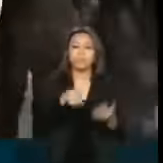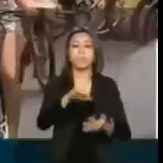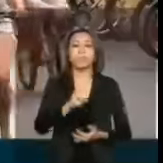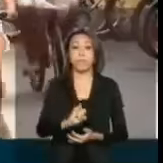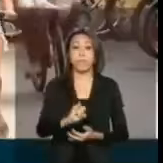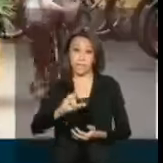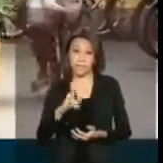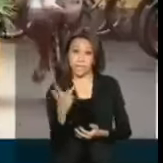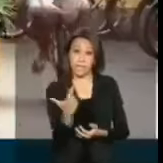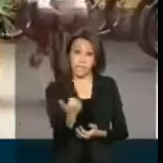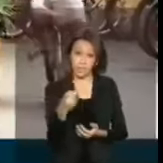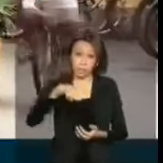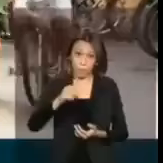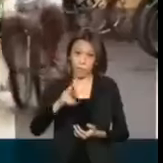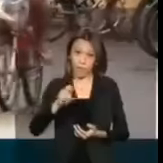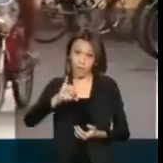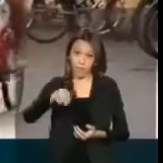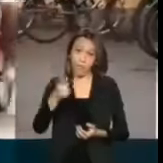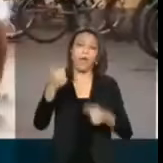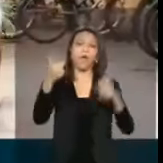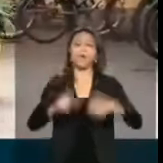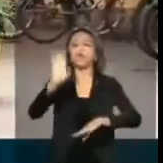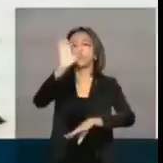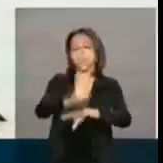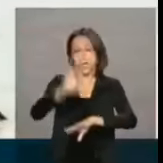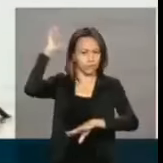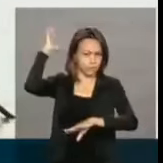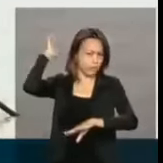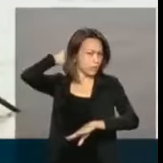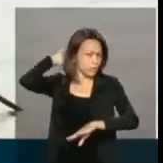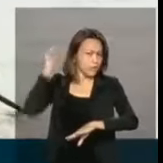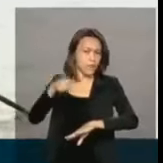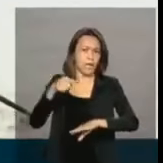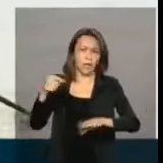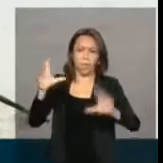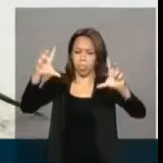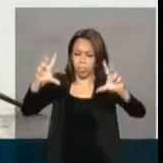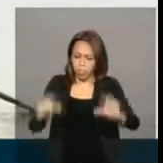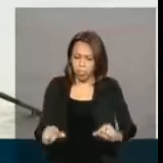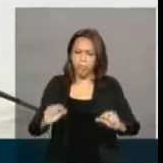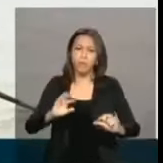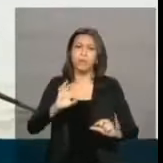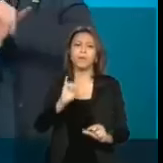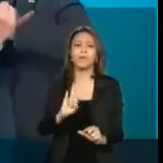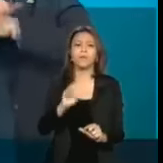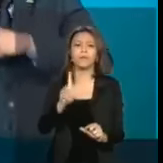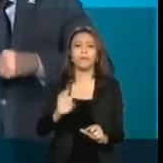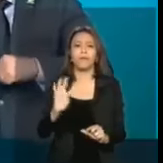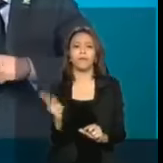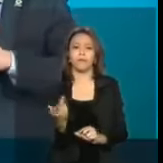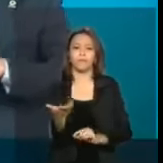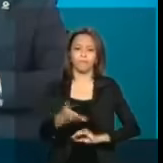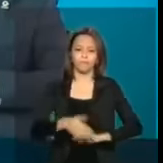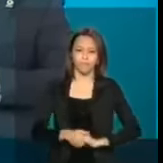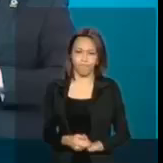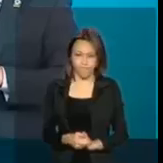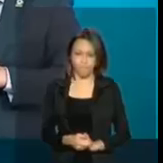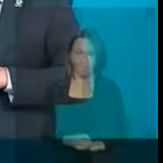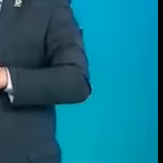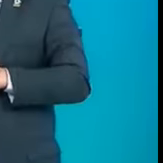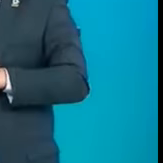Pará, onde estão registrados os menores índices de desenvolvimento humano do país. Onde não só